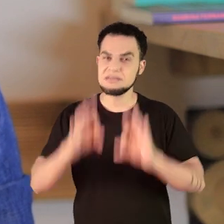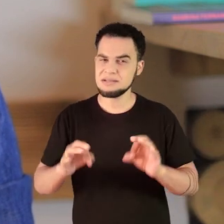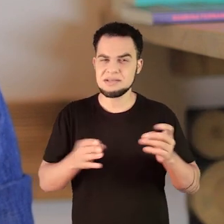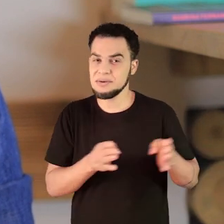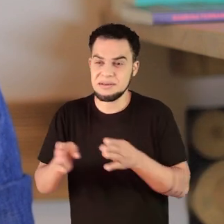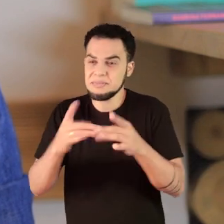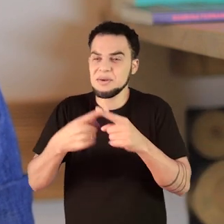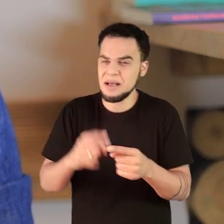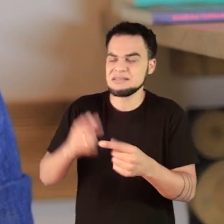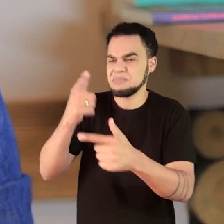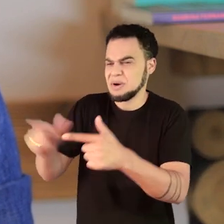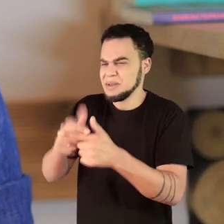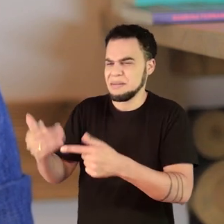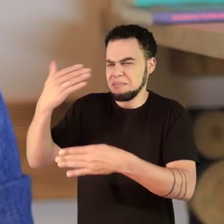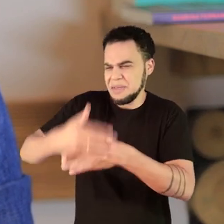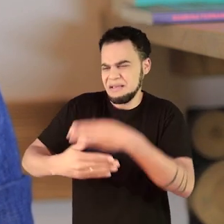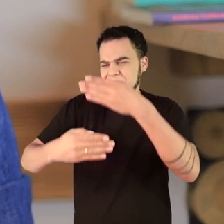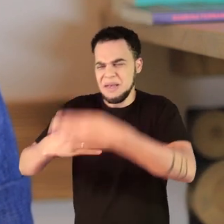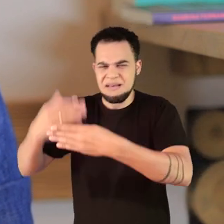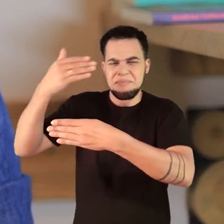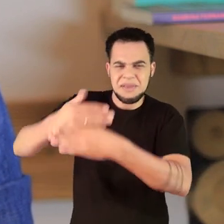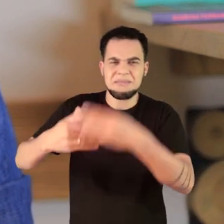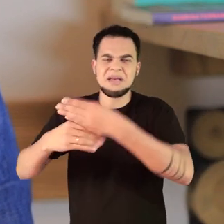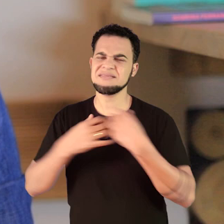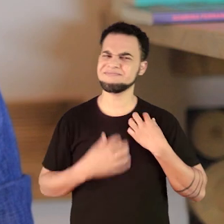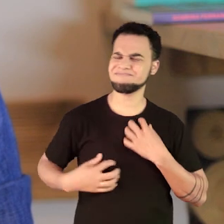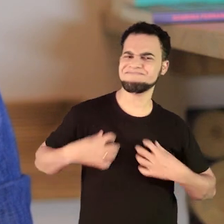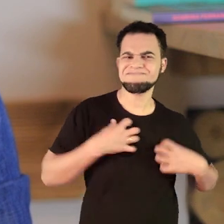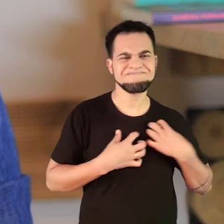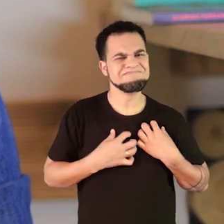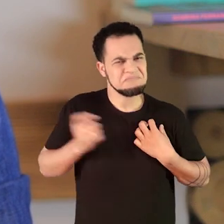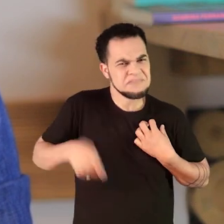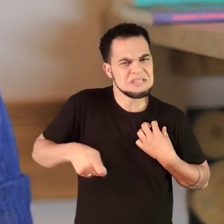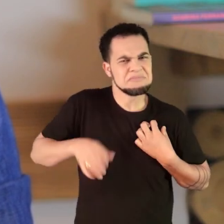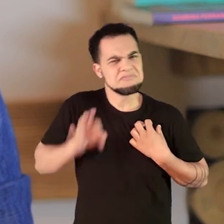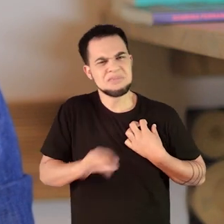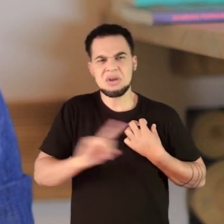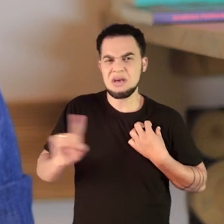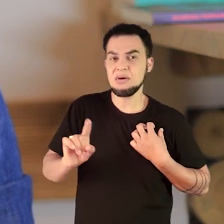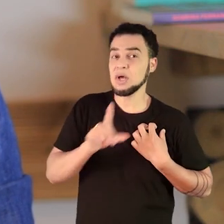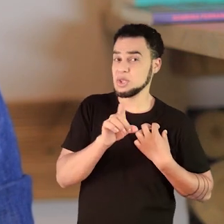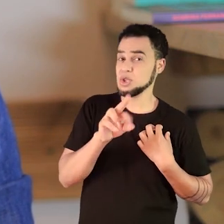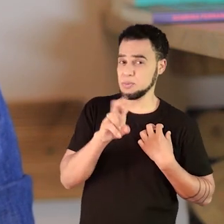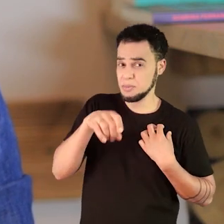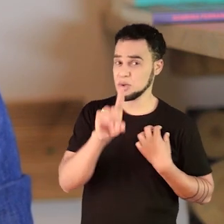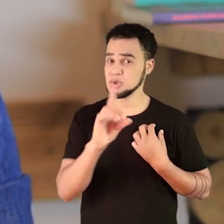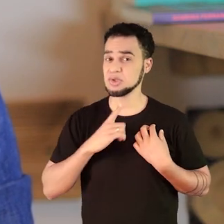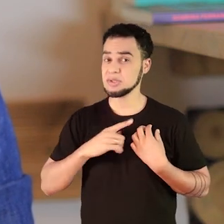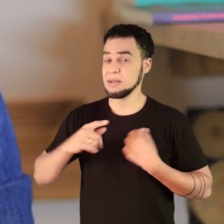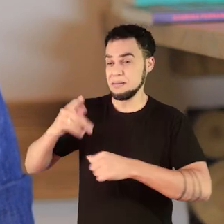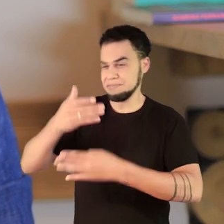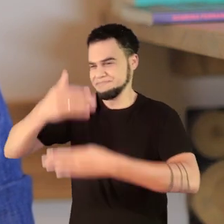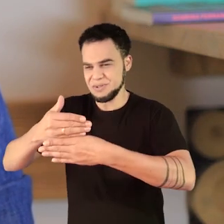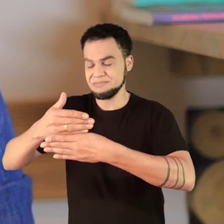caminho, mas encontrar tantas pedras ao longo do percurso que você passa a se questionar se realmente vale a pena. Se no caminho de Drummond havia